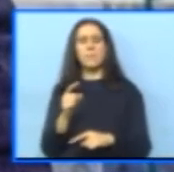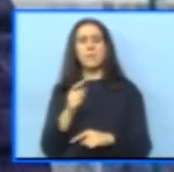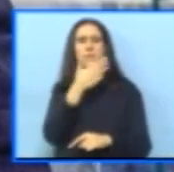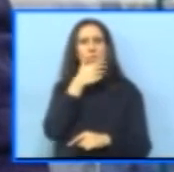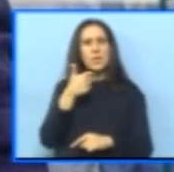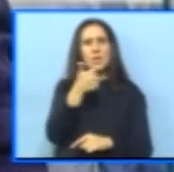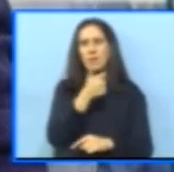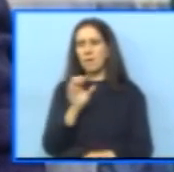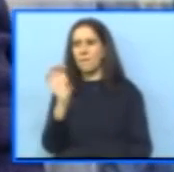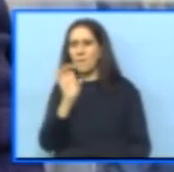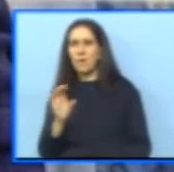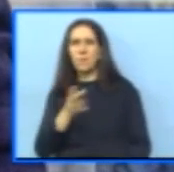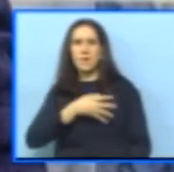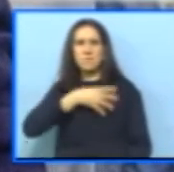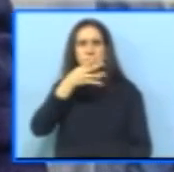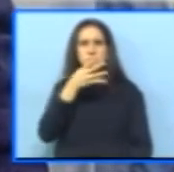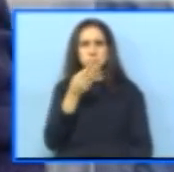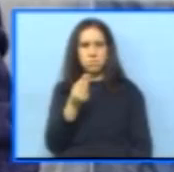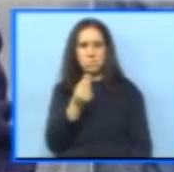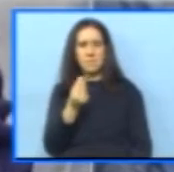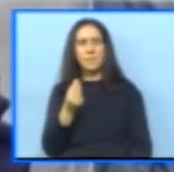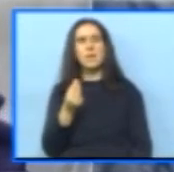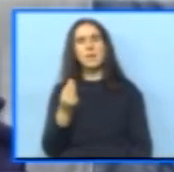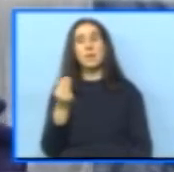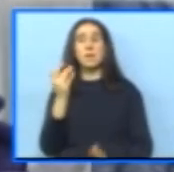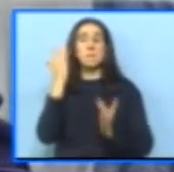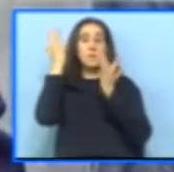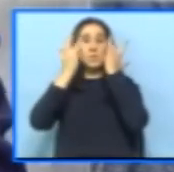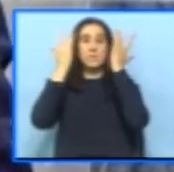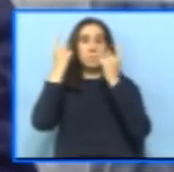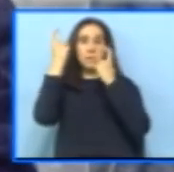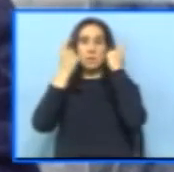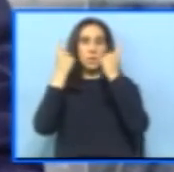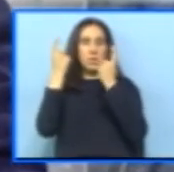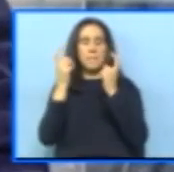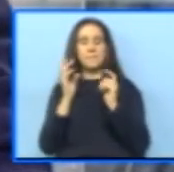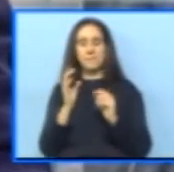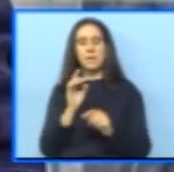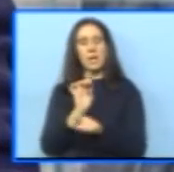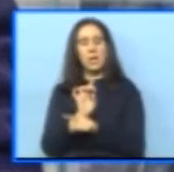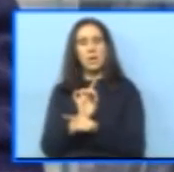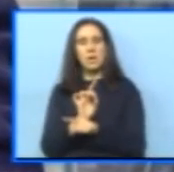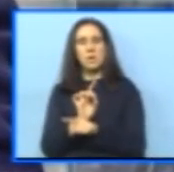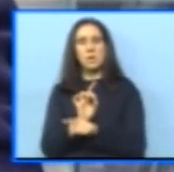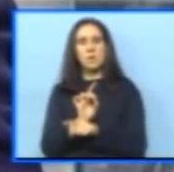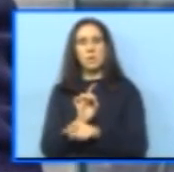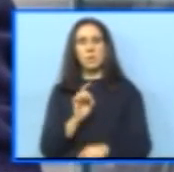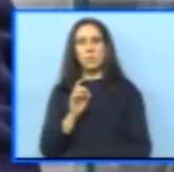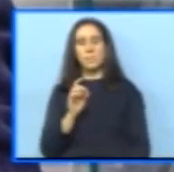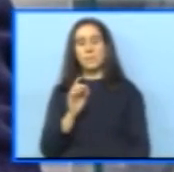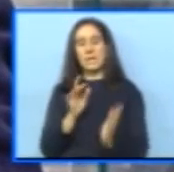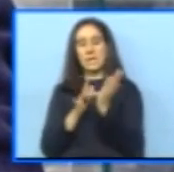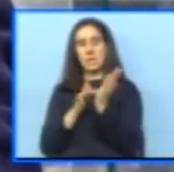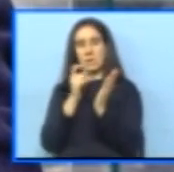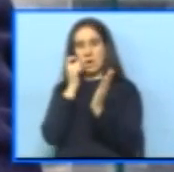na forma, na retórica, na filosofia racional, e o que o autor deste